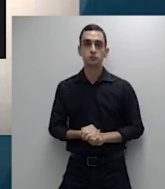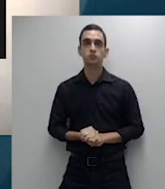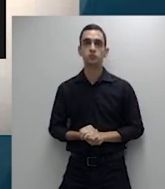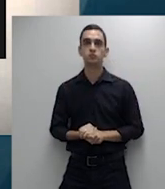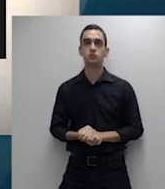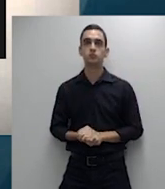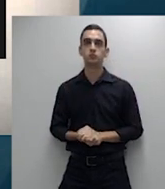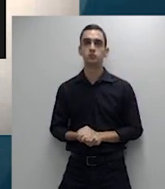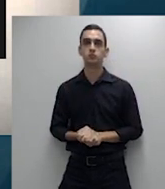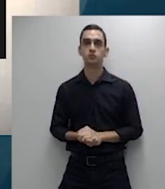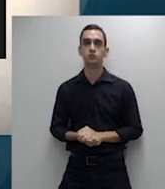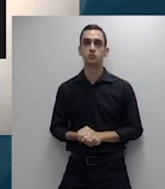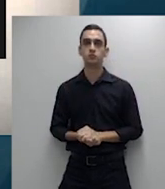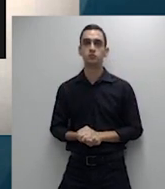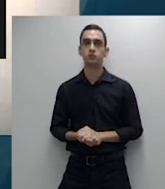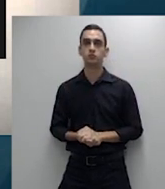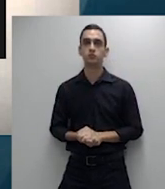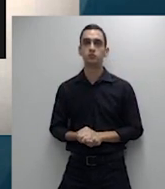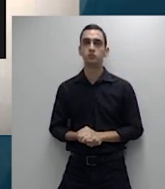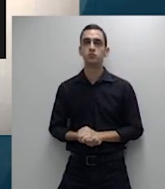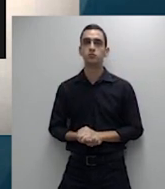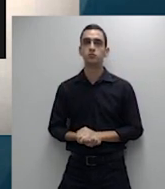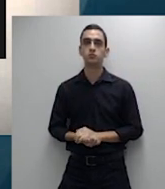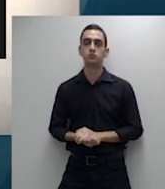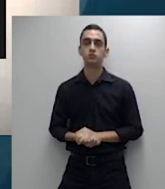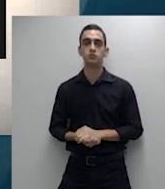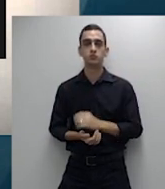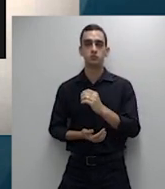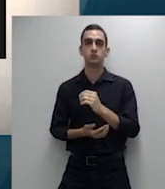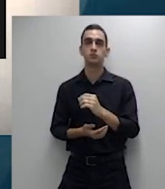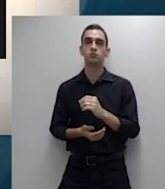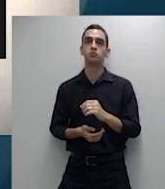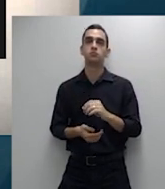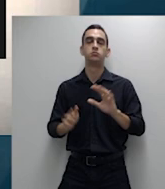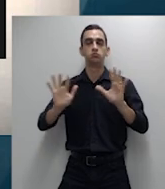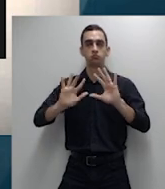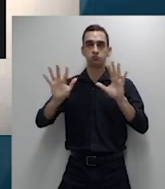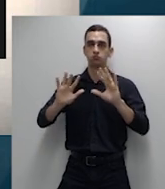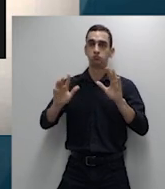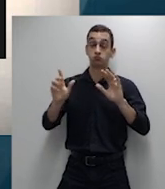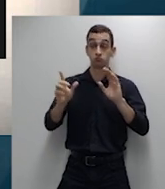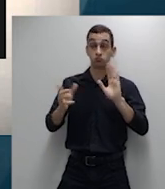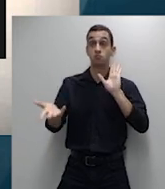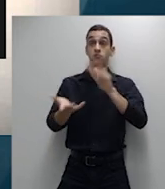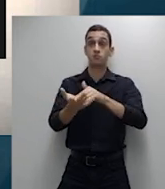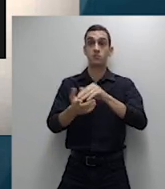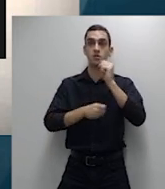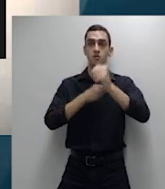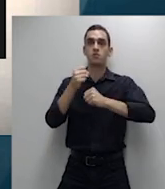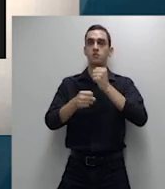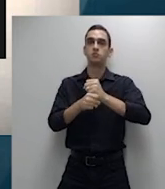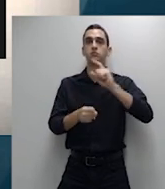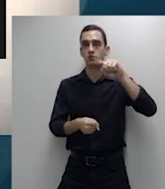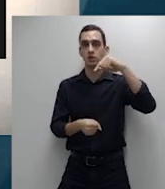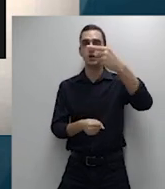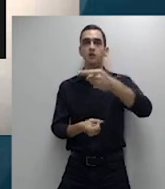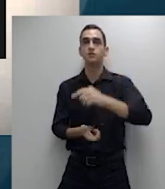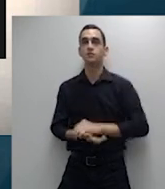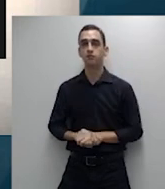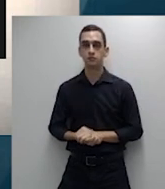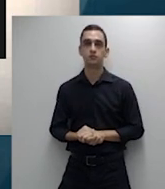virtualmente boa adicionado a todos aí bom Natal e um Ano Novo a semana que vem beleza Tudo de bom para o senhor semana a